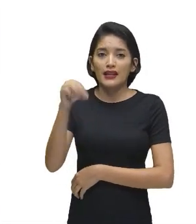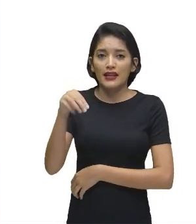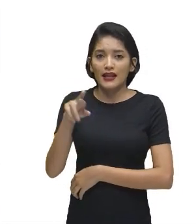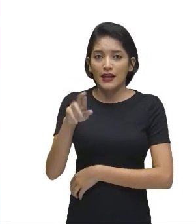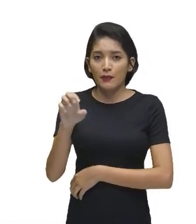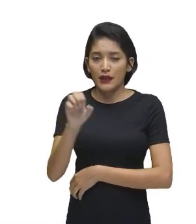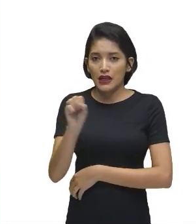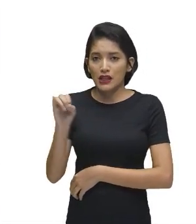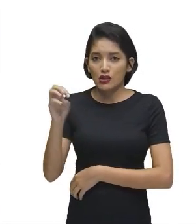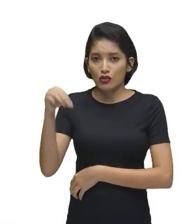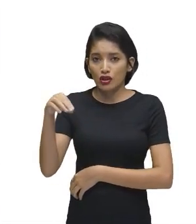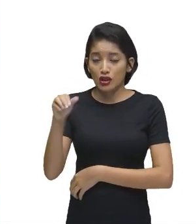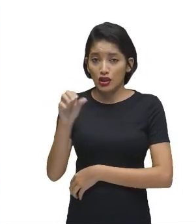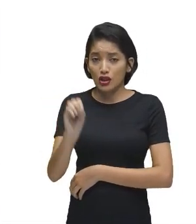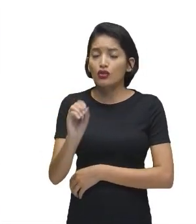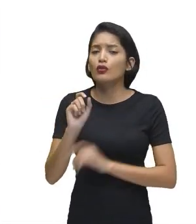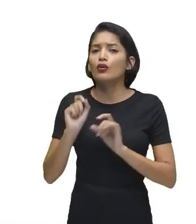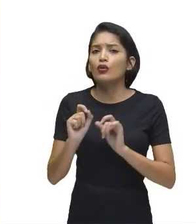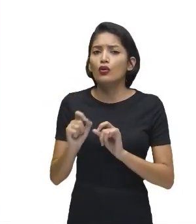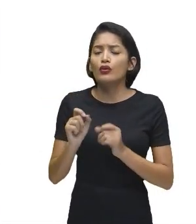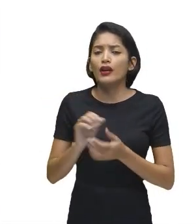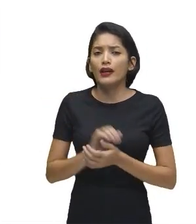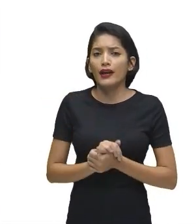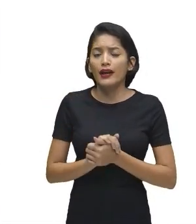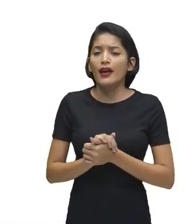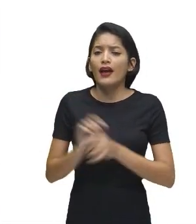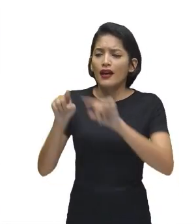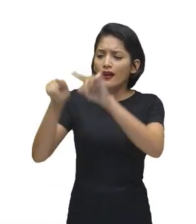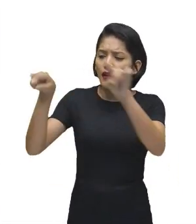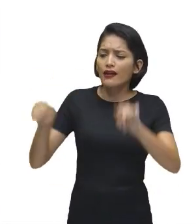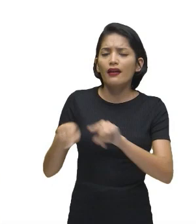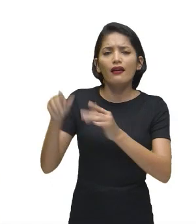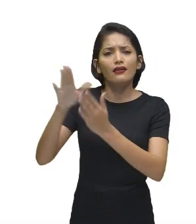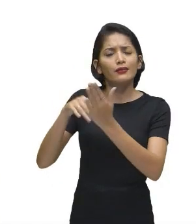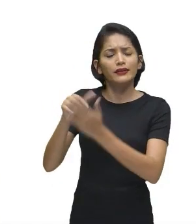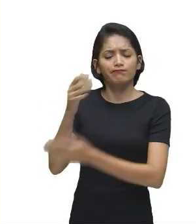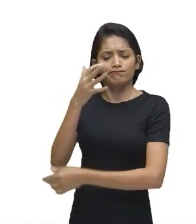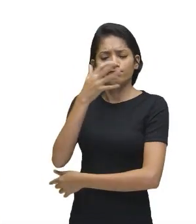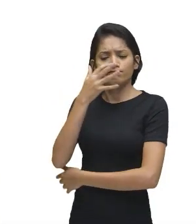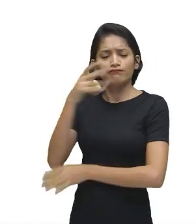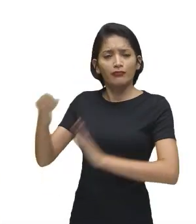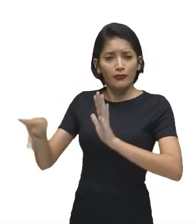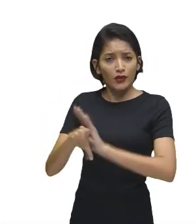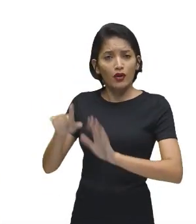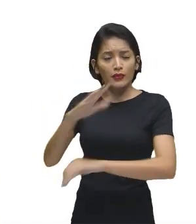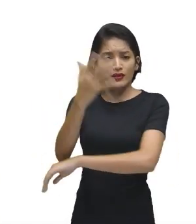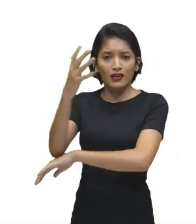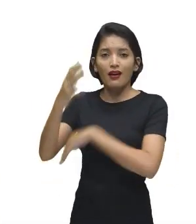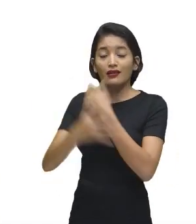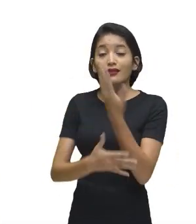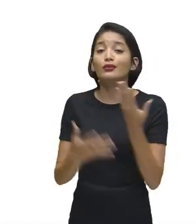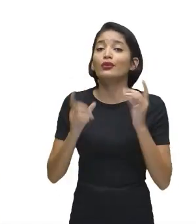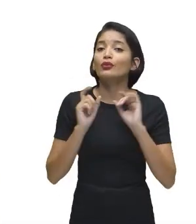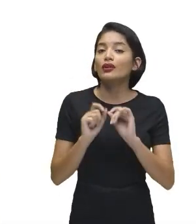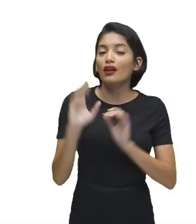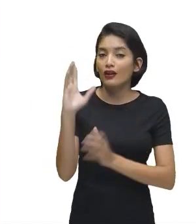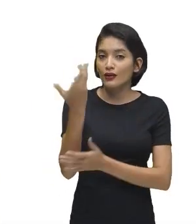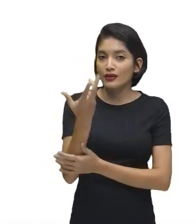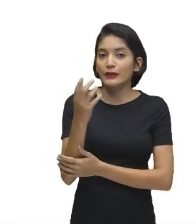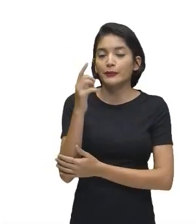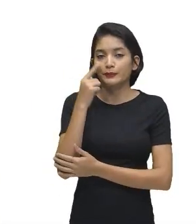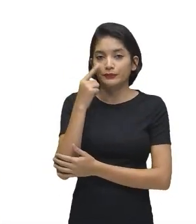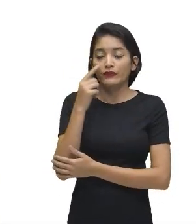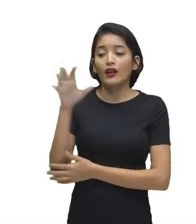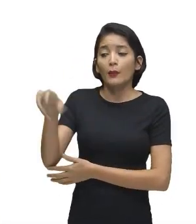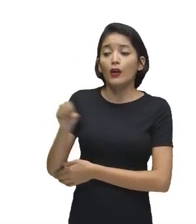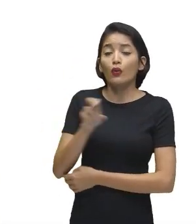o crítico de arte falou que aquela obra de arte era apenas uma impressão da natureza. Então, o que ele fez? Ele pegou aquele